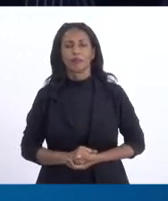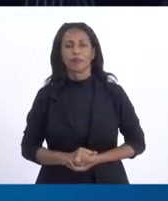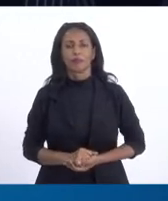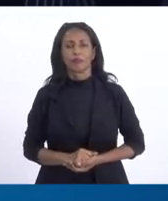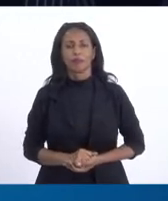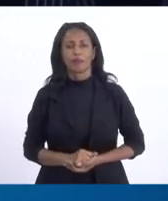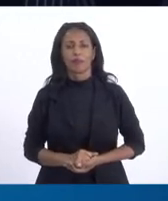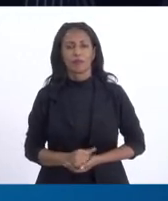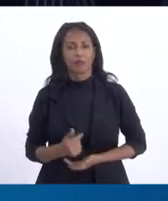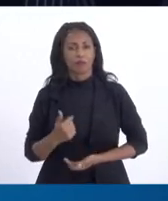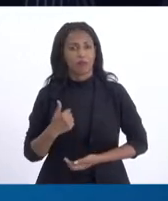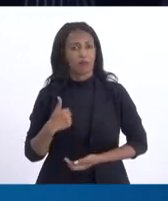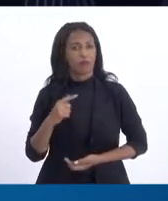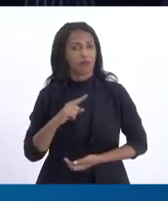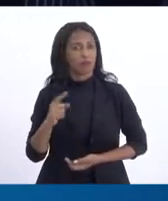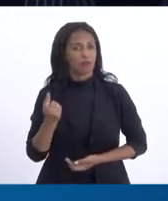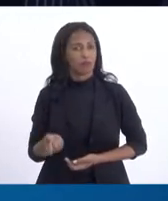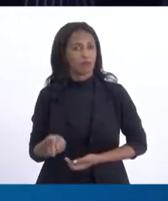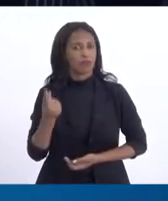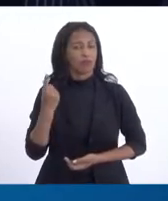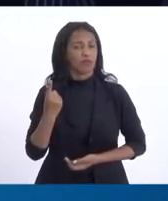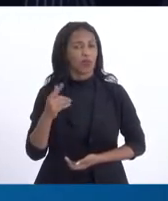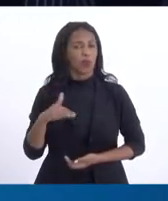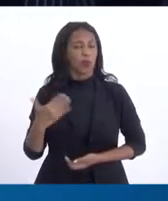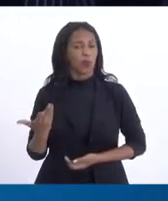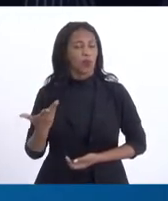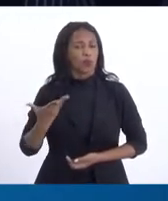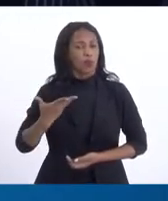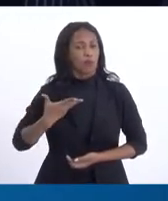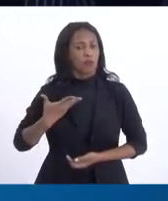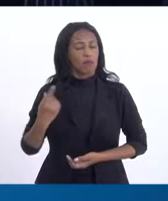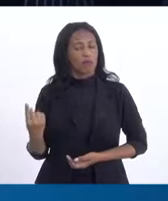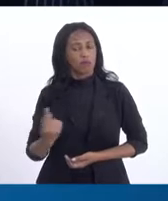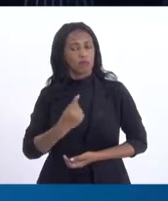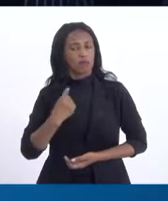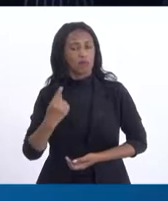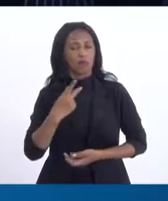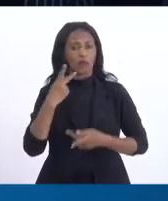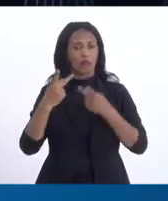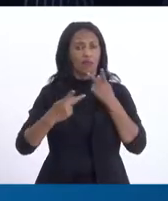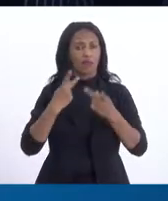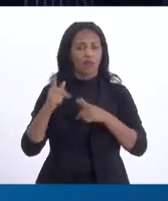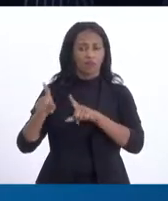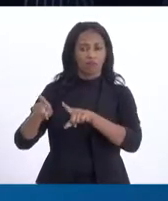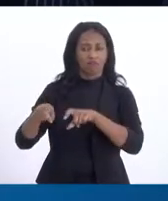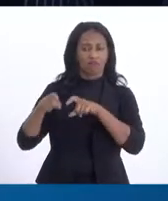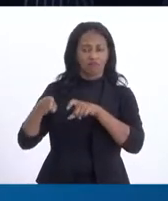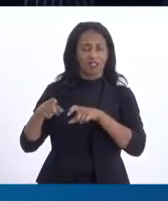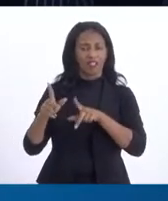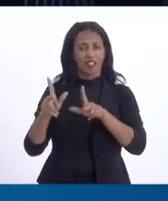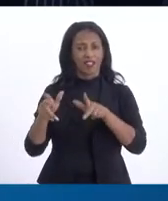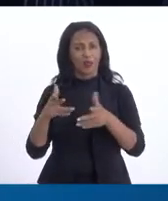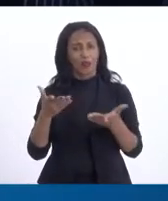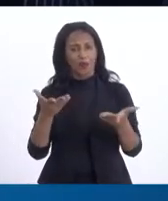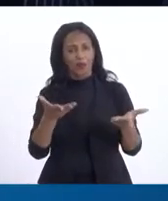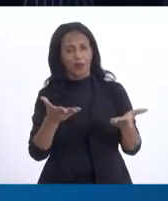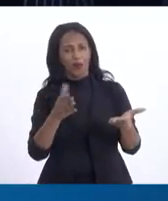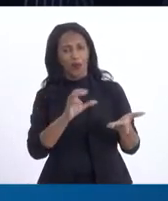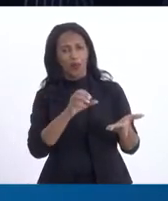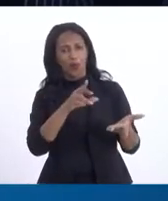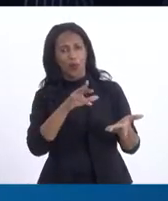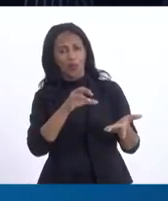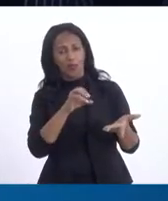Eu não estranho quando um companheiro nosso fala de agricultura, como foi o caso agora do